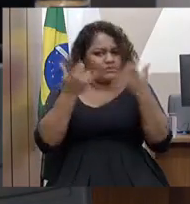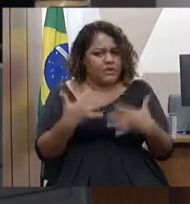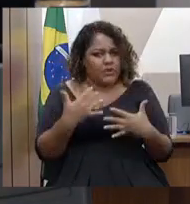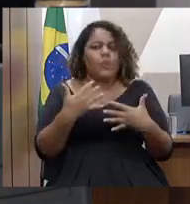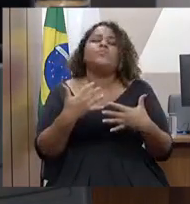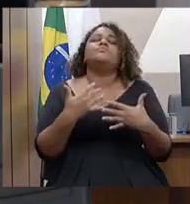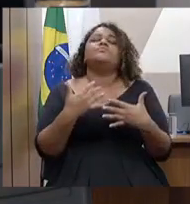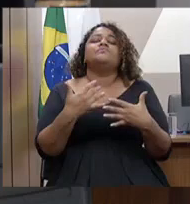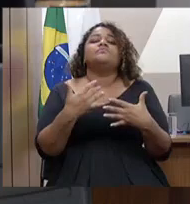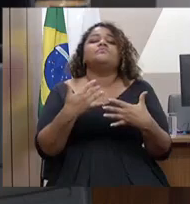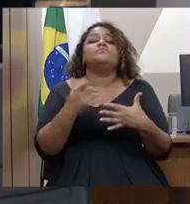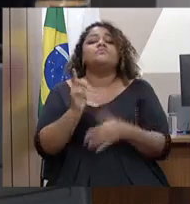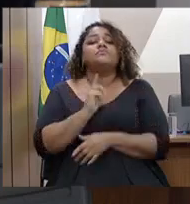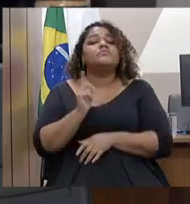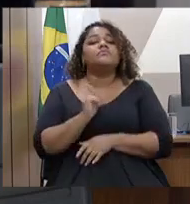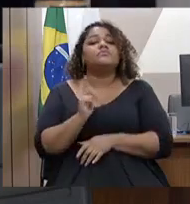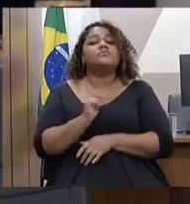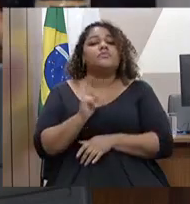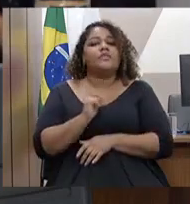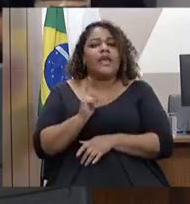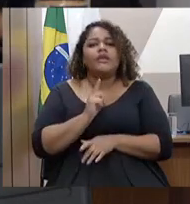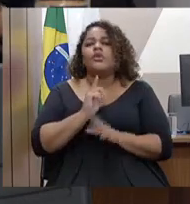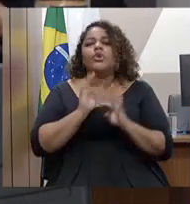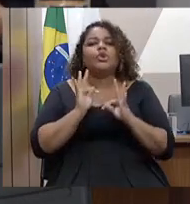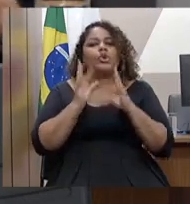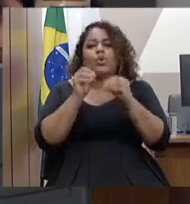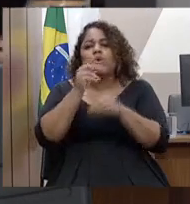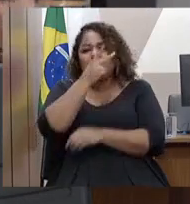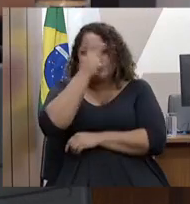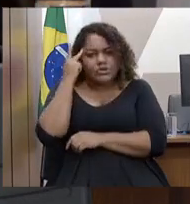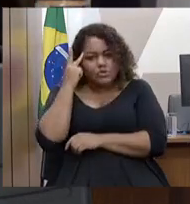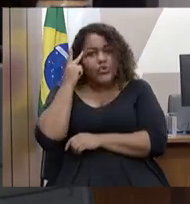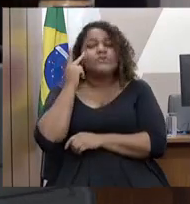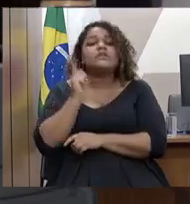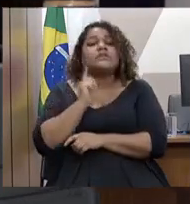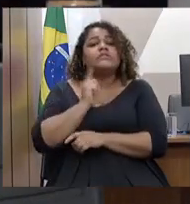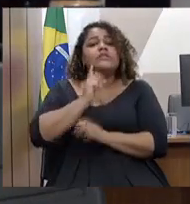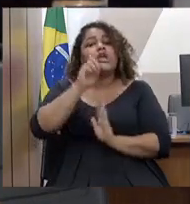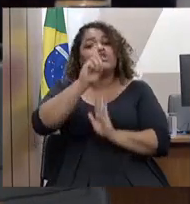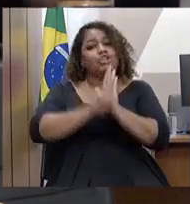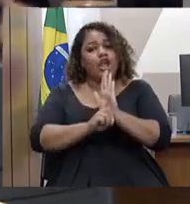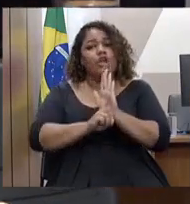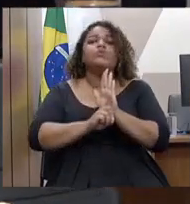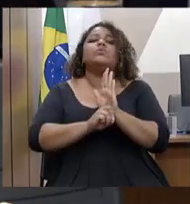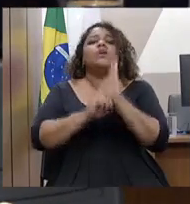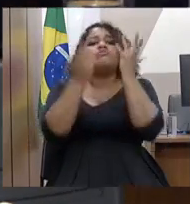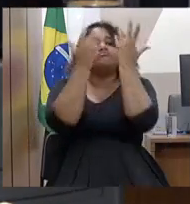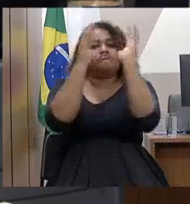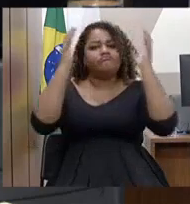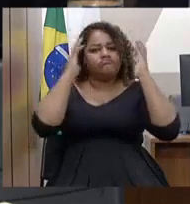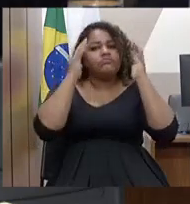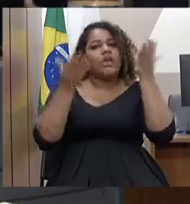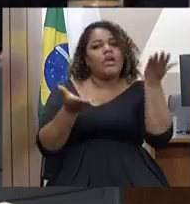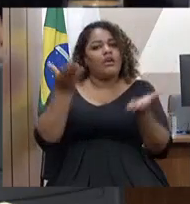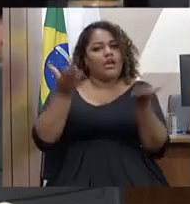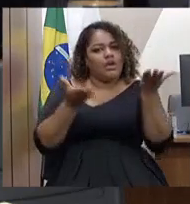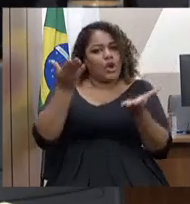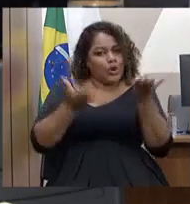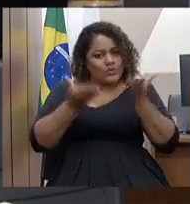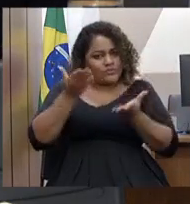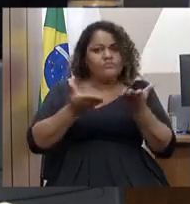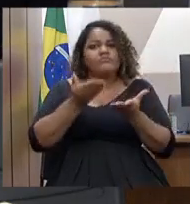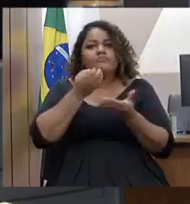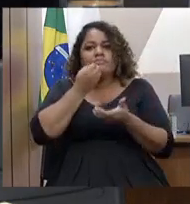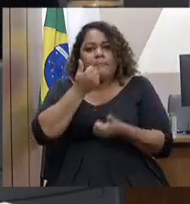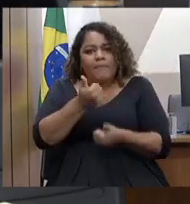né que é garantia de a todos têm direito ao meio ambiente ecologicamente equilibrado bem de uso comum do povo e essencial a